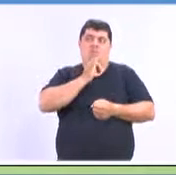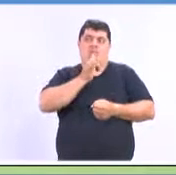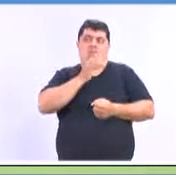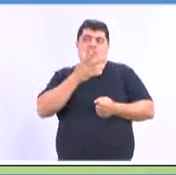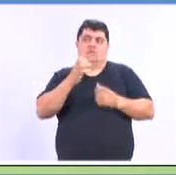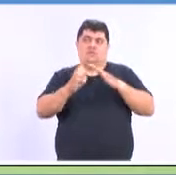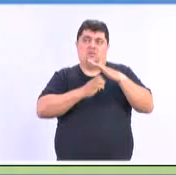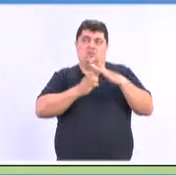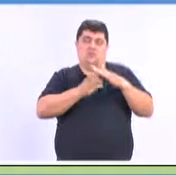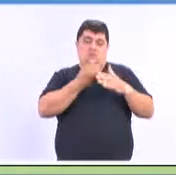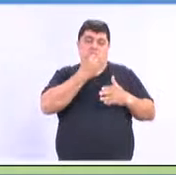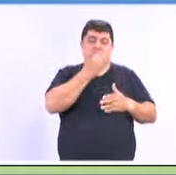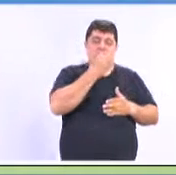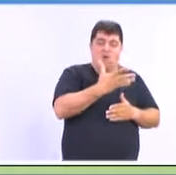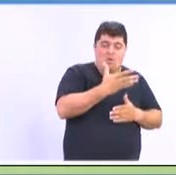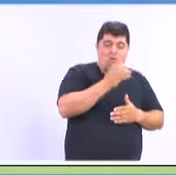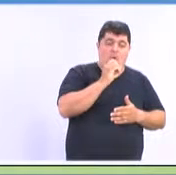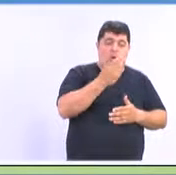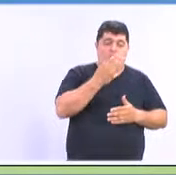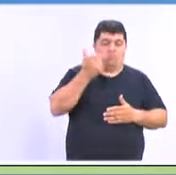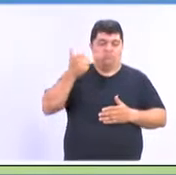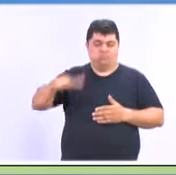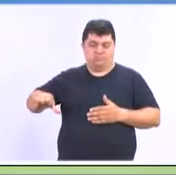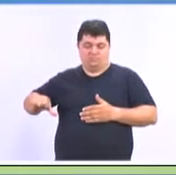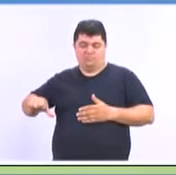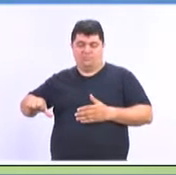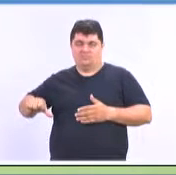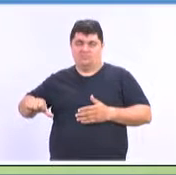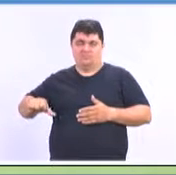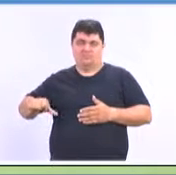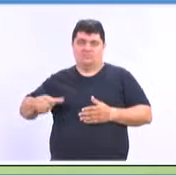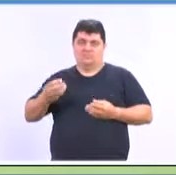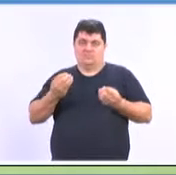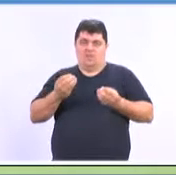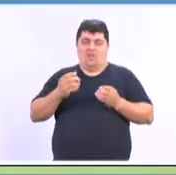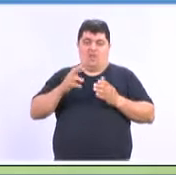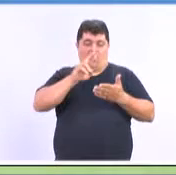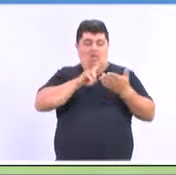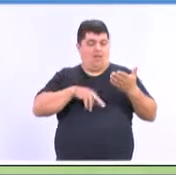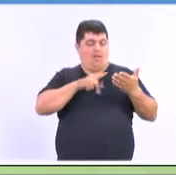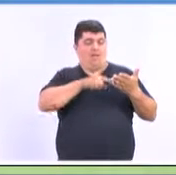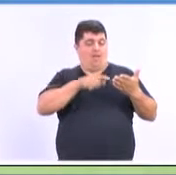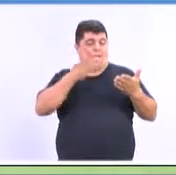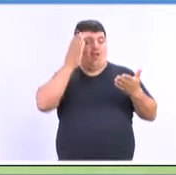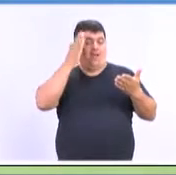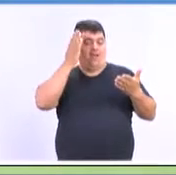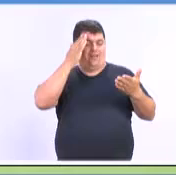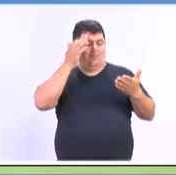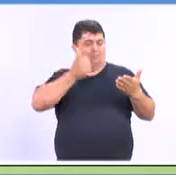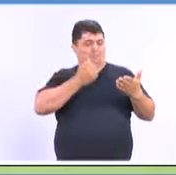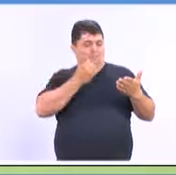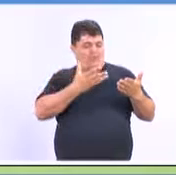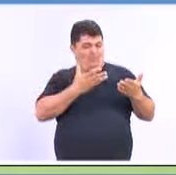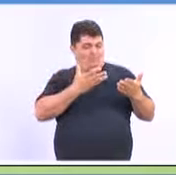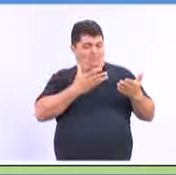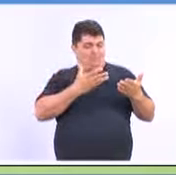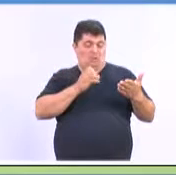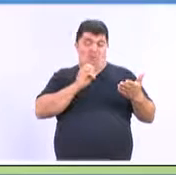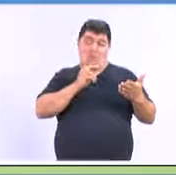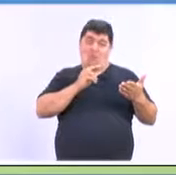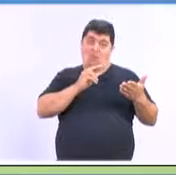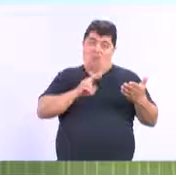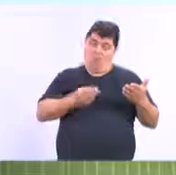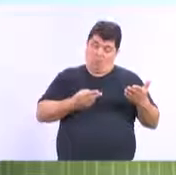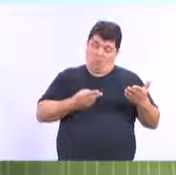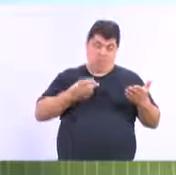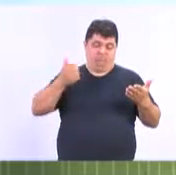empresa obteve lucros ou prejuízo. Quanto isso é importante,